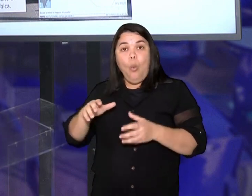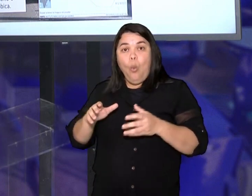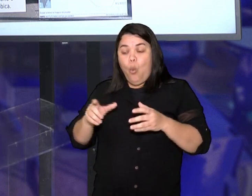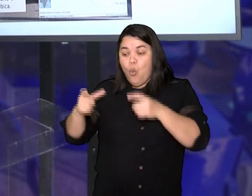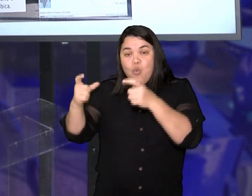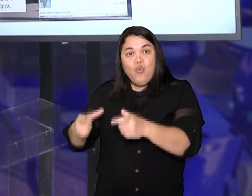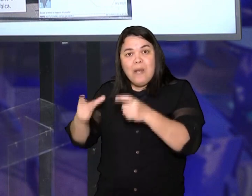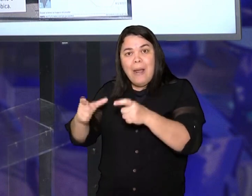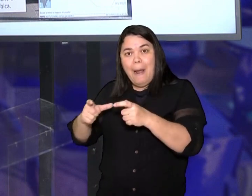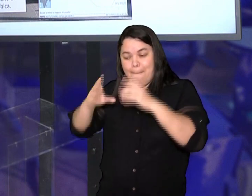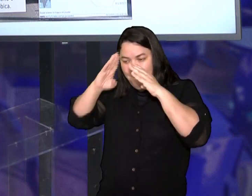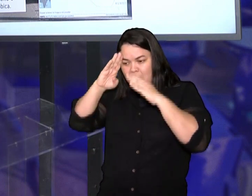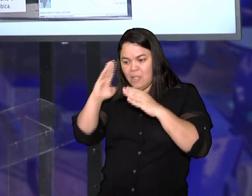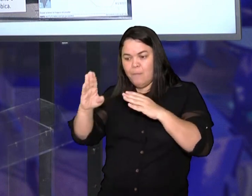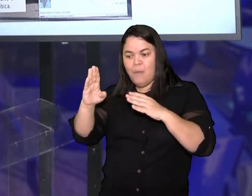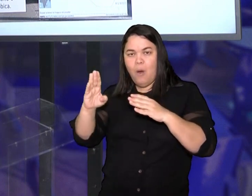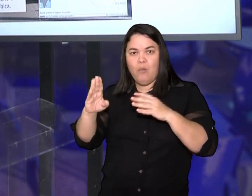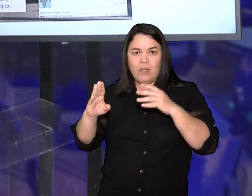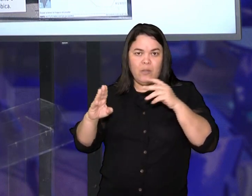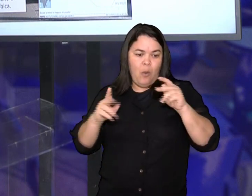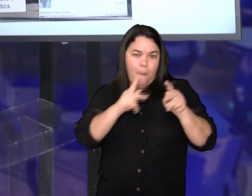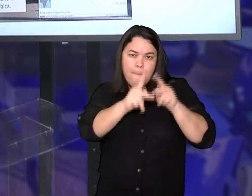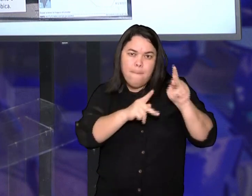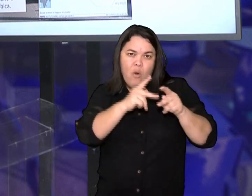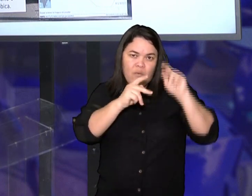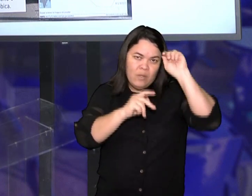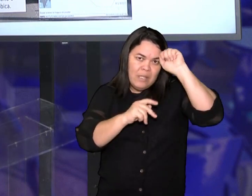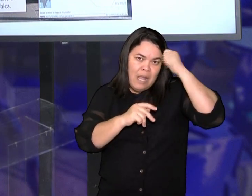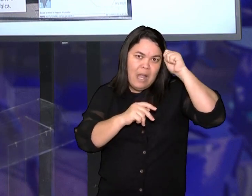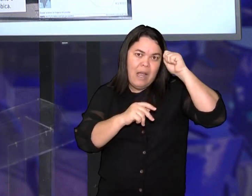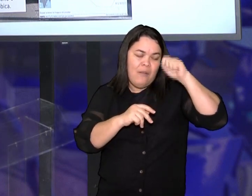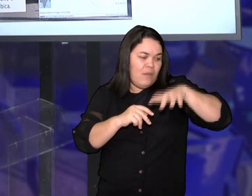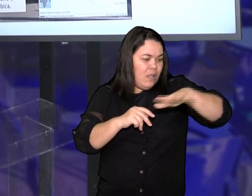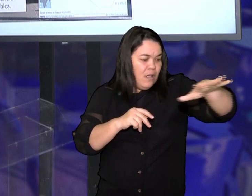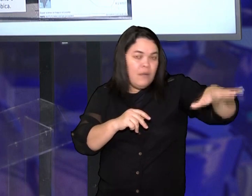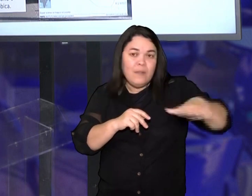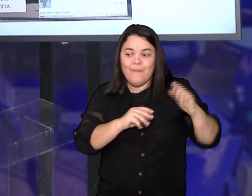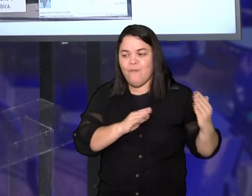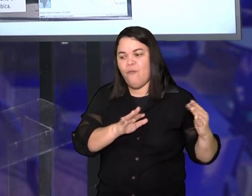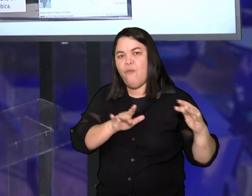preferido desses povos que vêm da África e do Oriente Médio de uma forma geral.